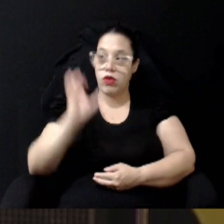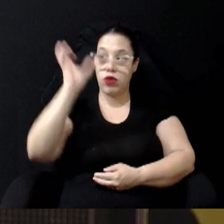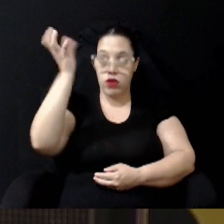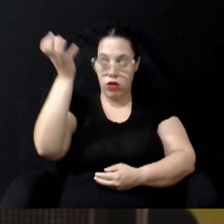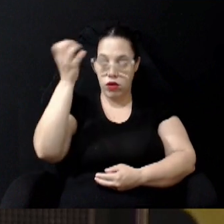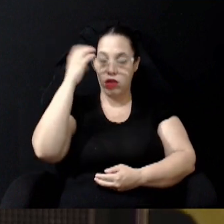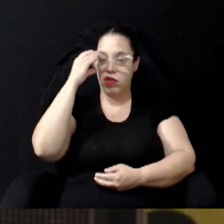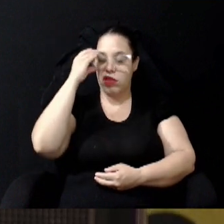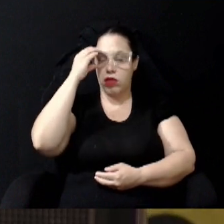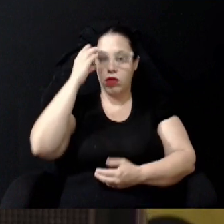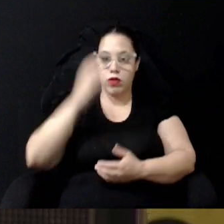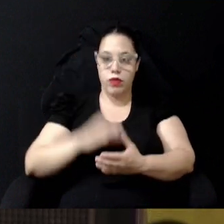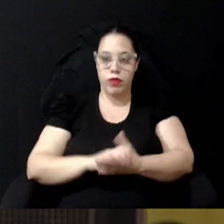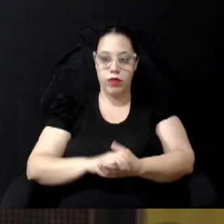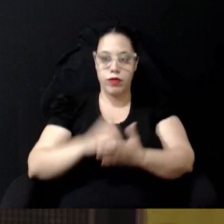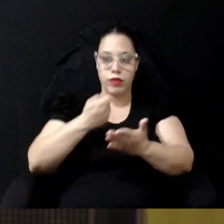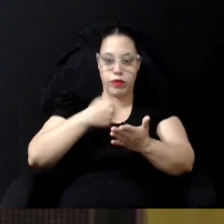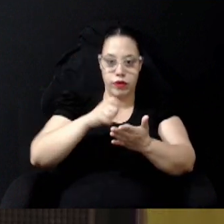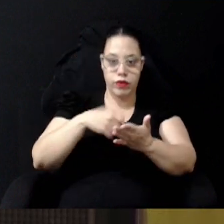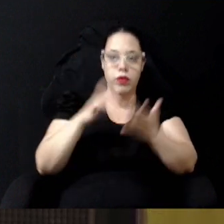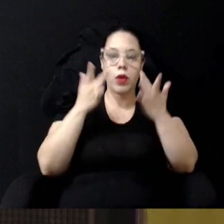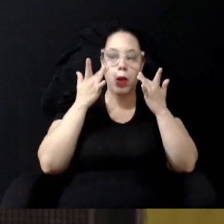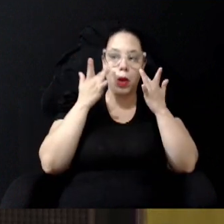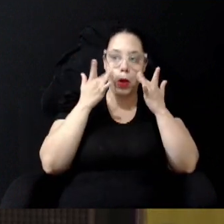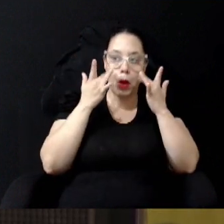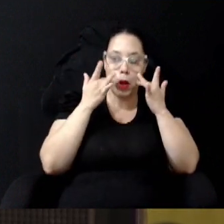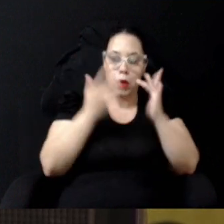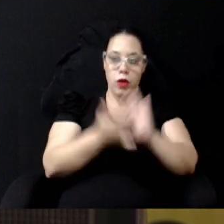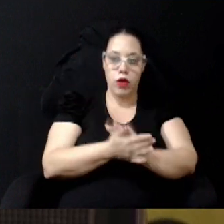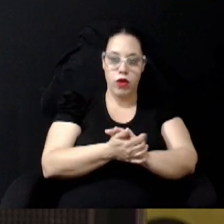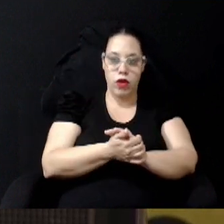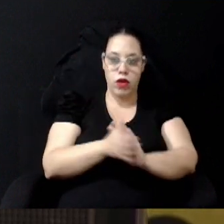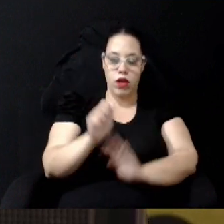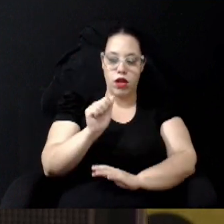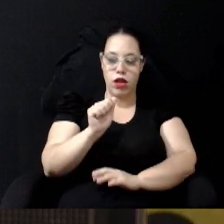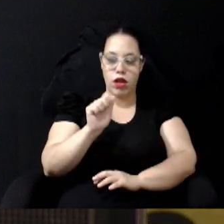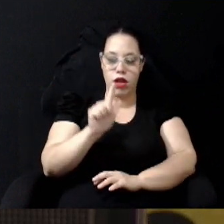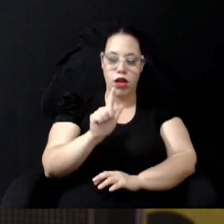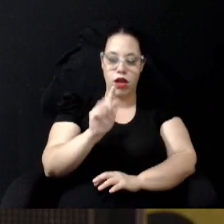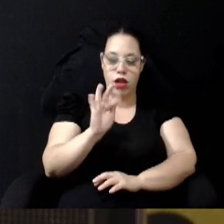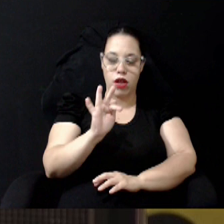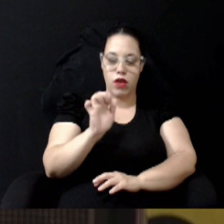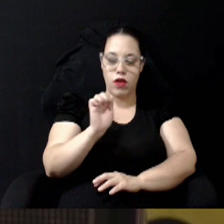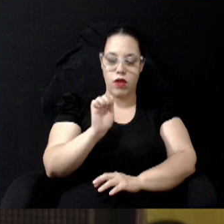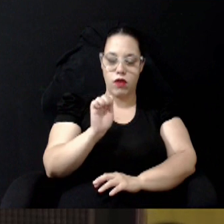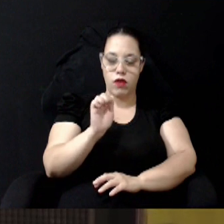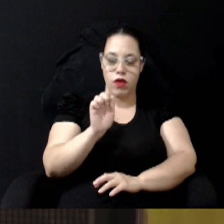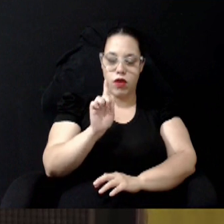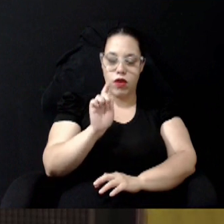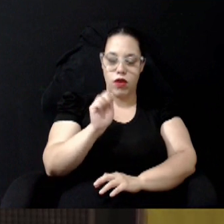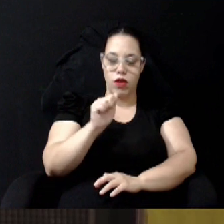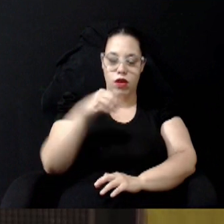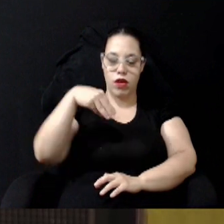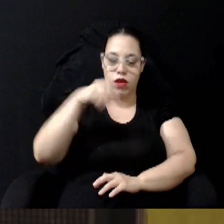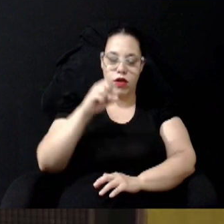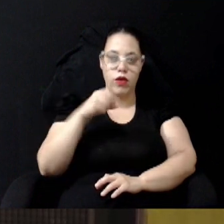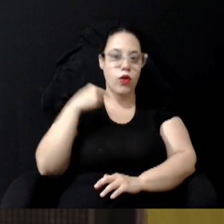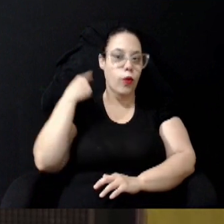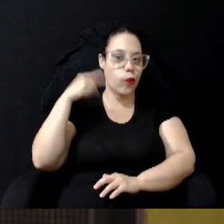É autor da peça Alfagama Luiz, o advogado da